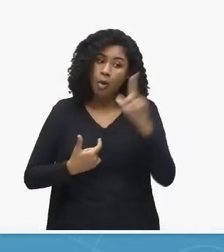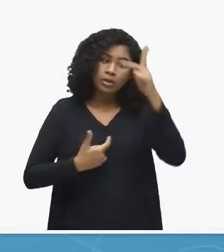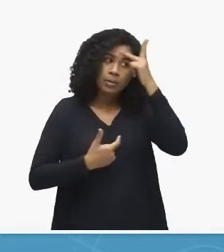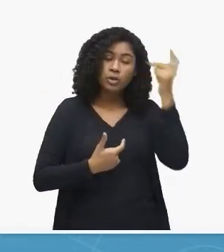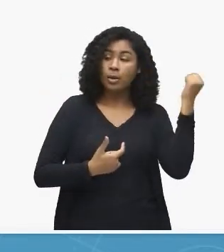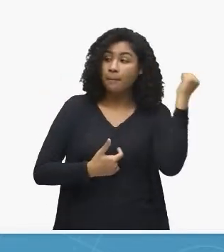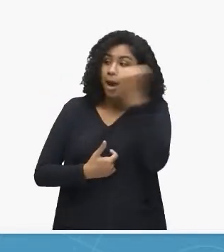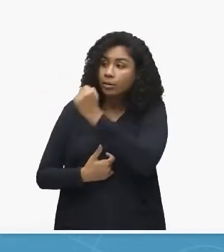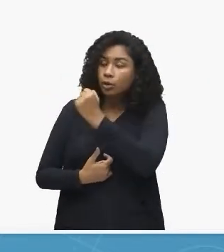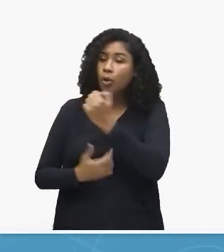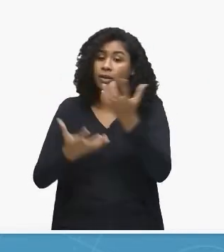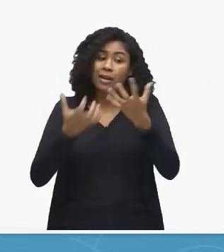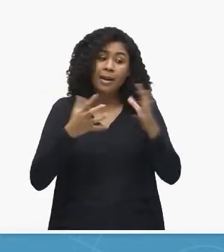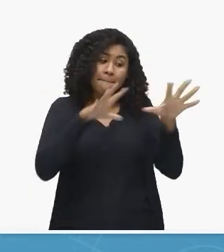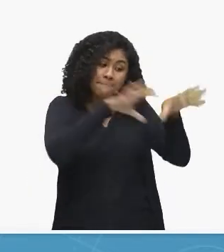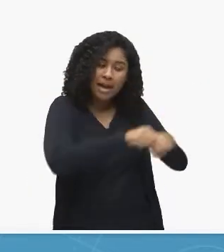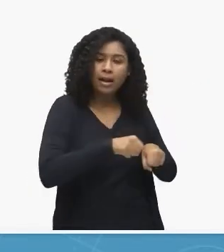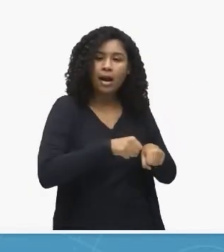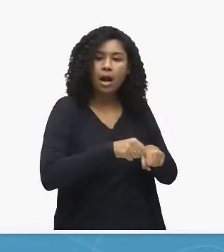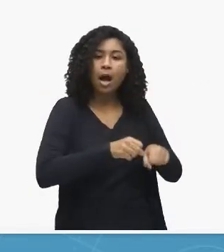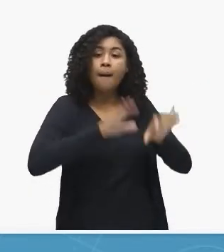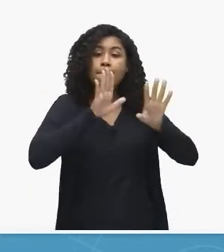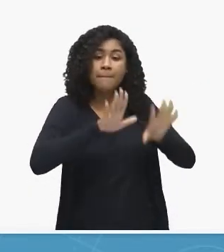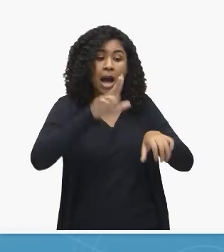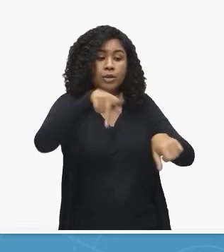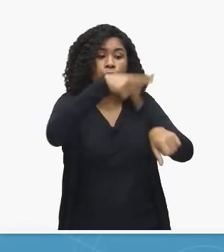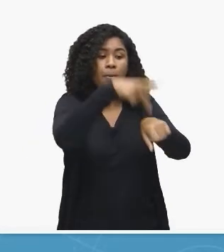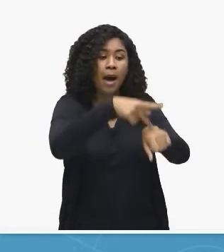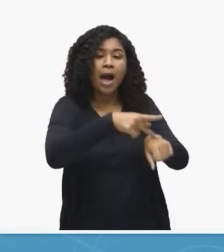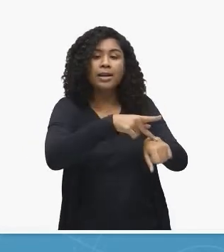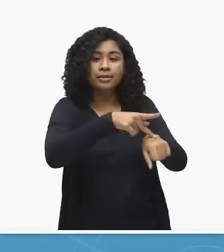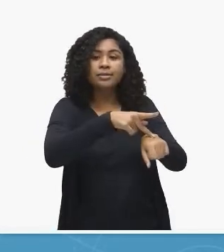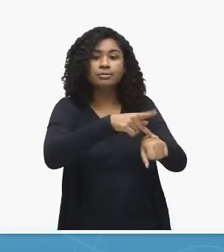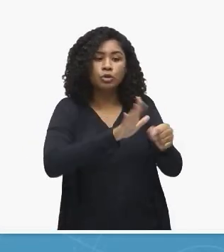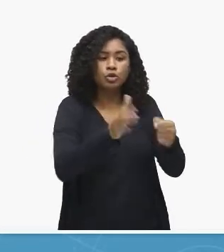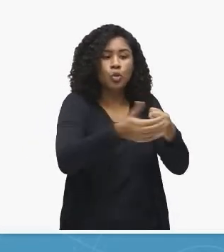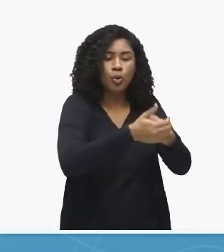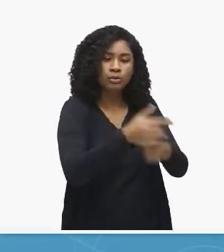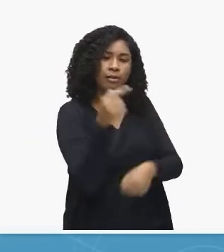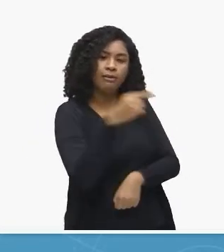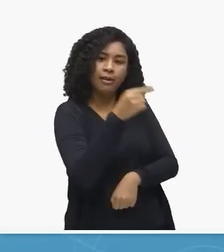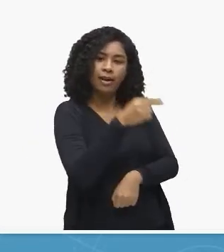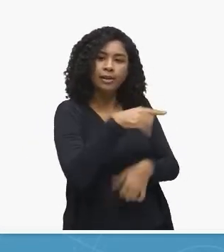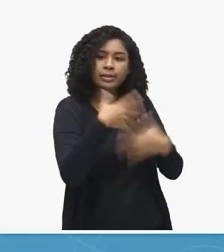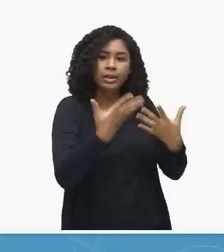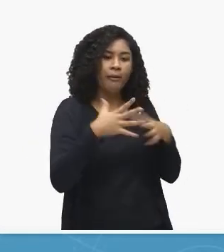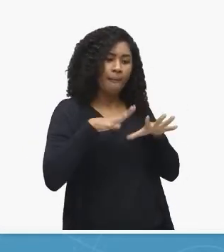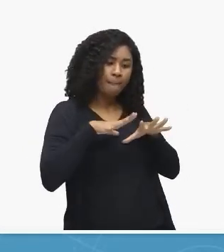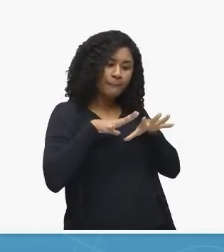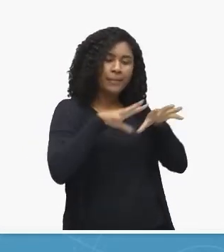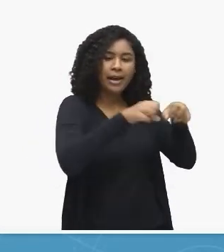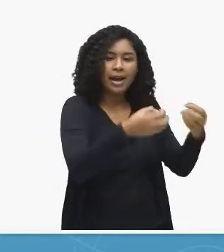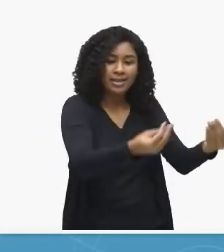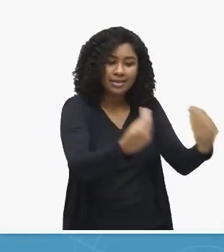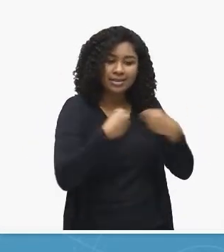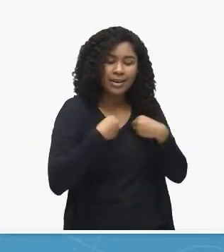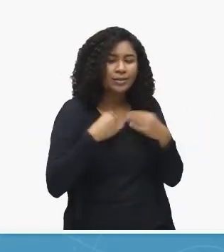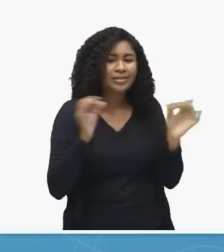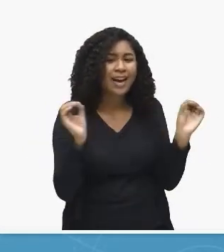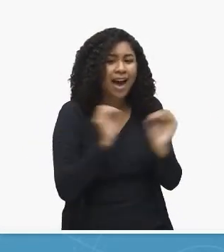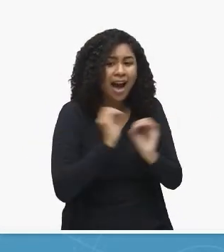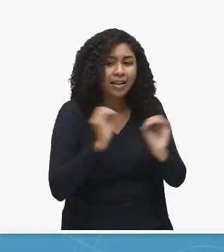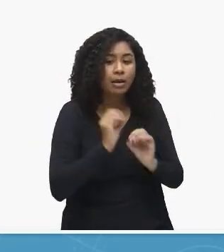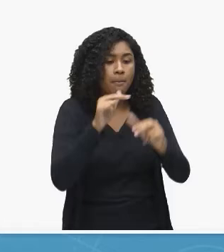Sérvia, certo? A Rússia, que era aliada da Sérvia, vai declarar por sua vez guerra